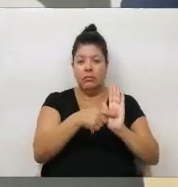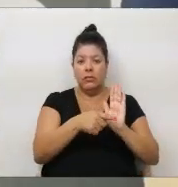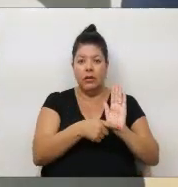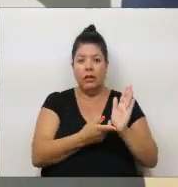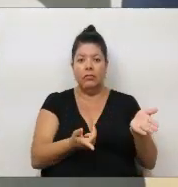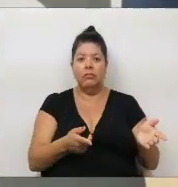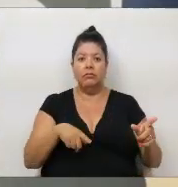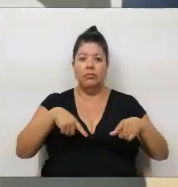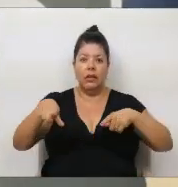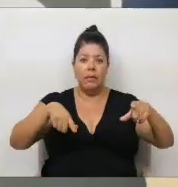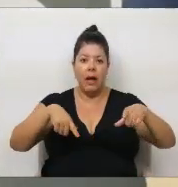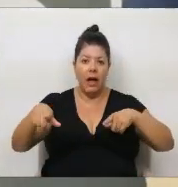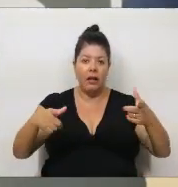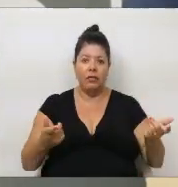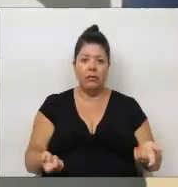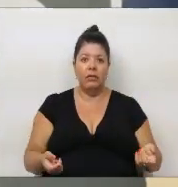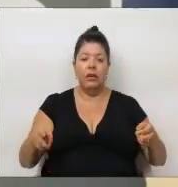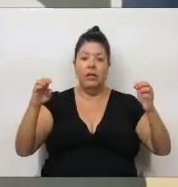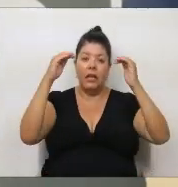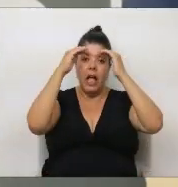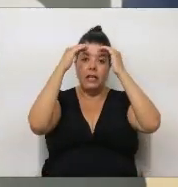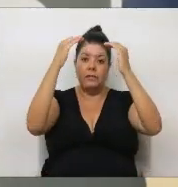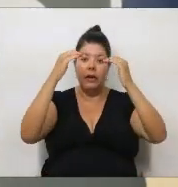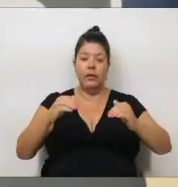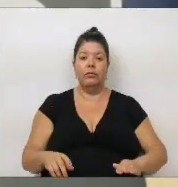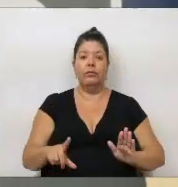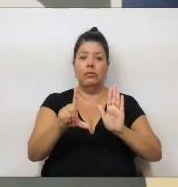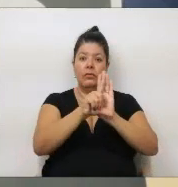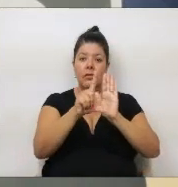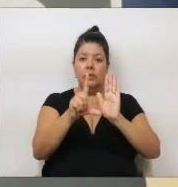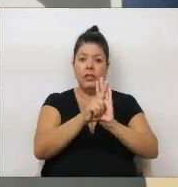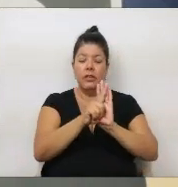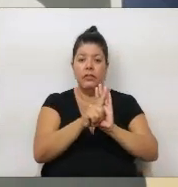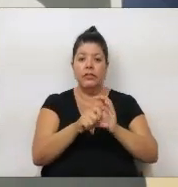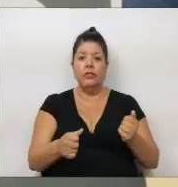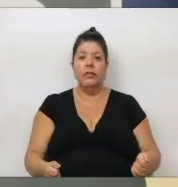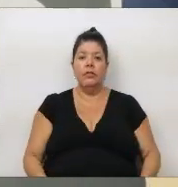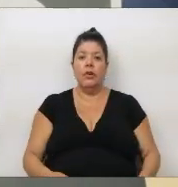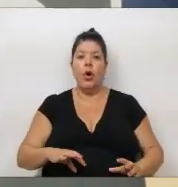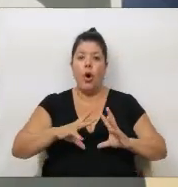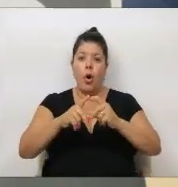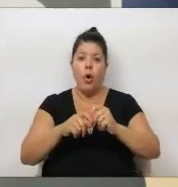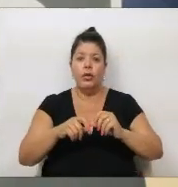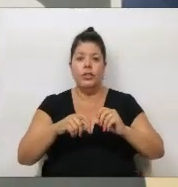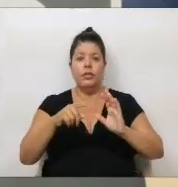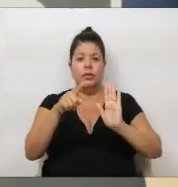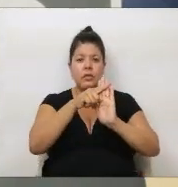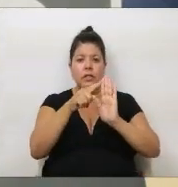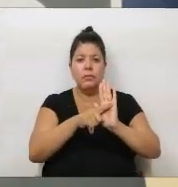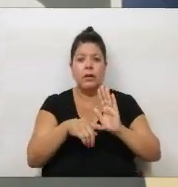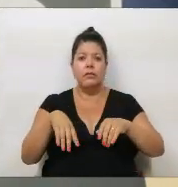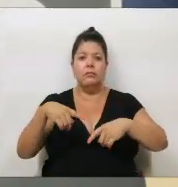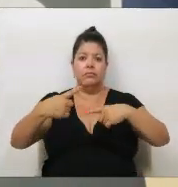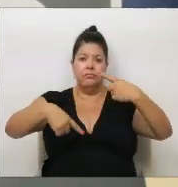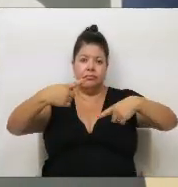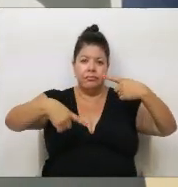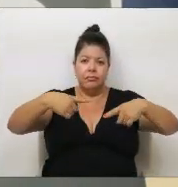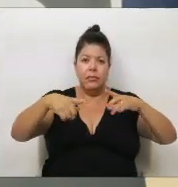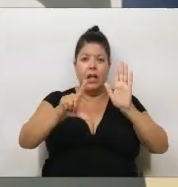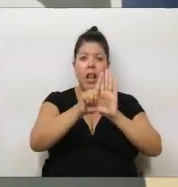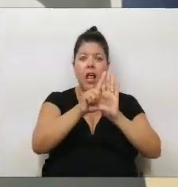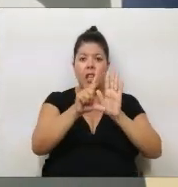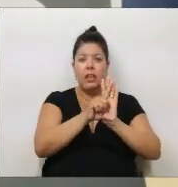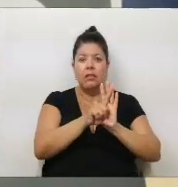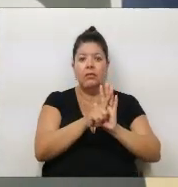um trabalho de respeito com o legislativo, né, onde todas as pautas sejam discutidas com o legislativo e com